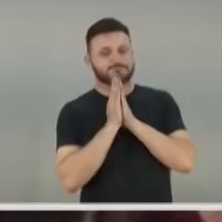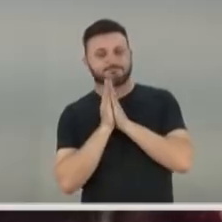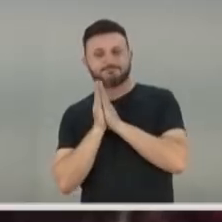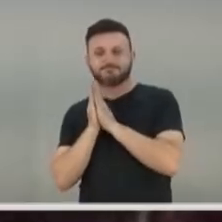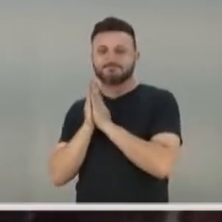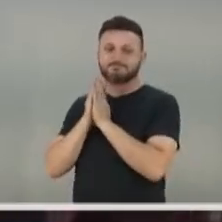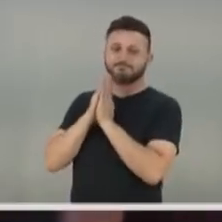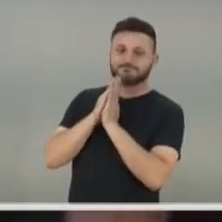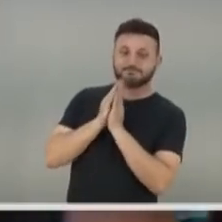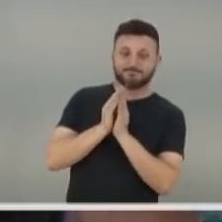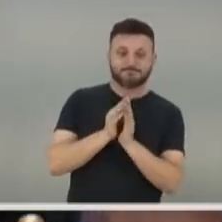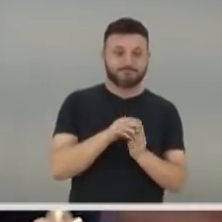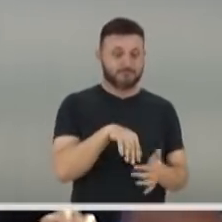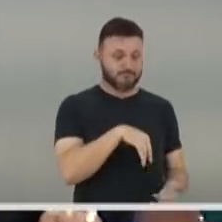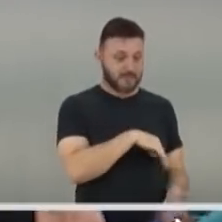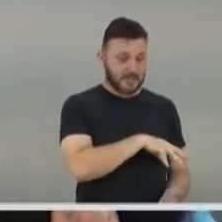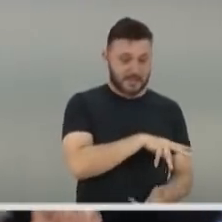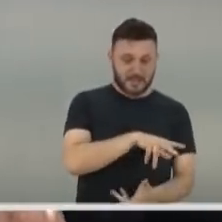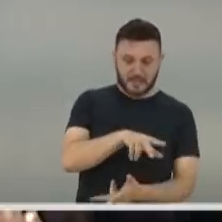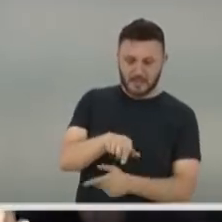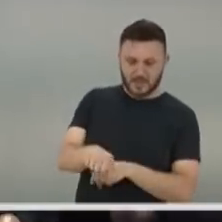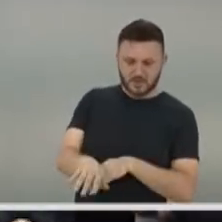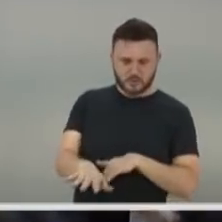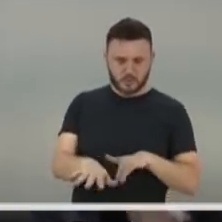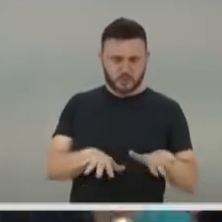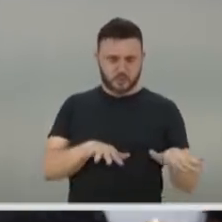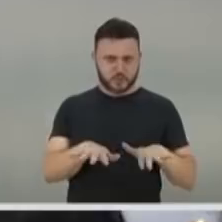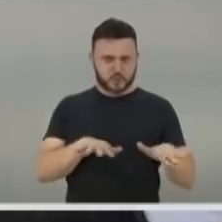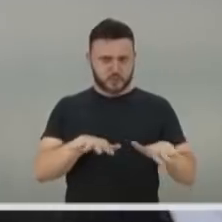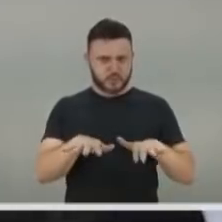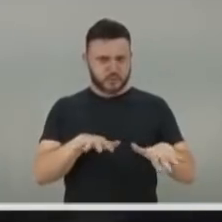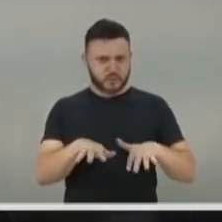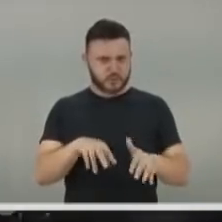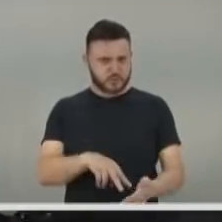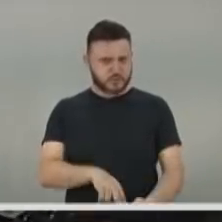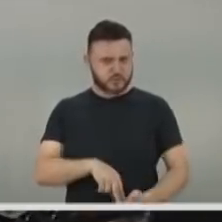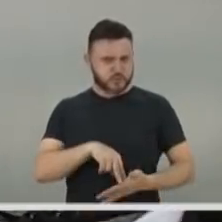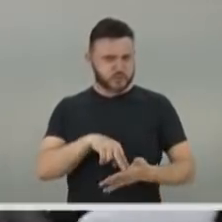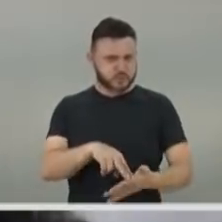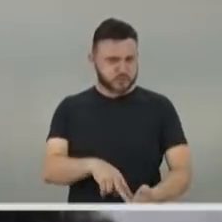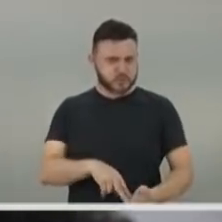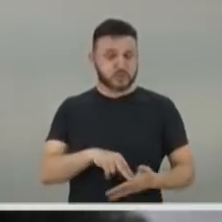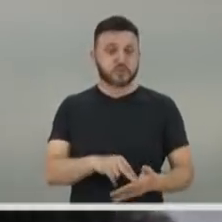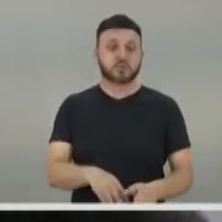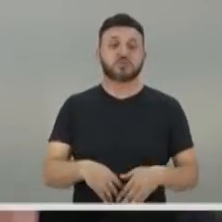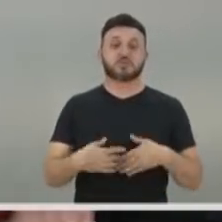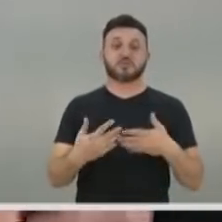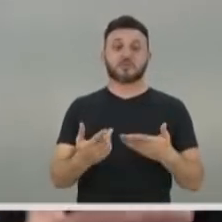orar, a terra tem que estremecer.